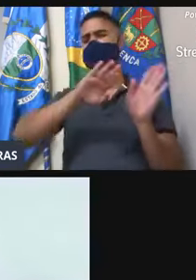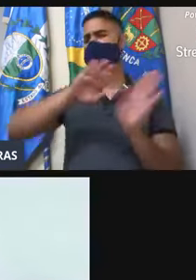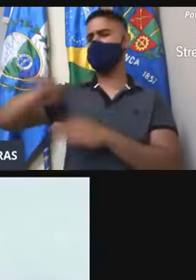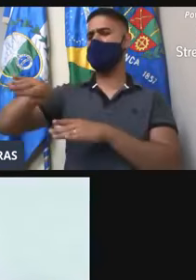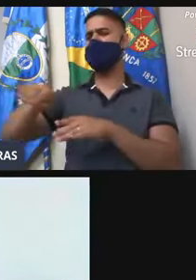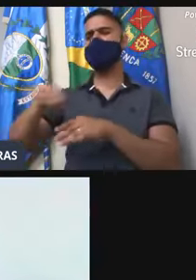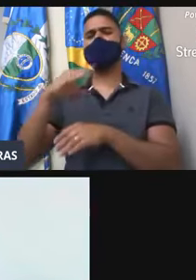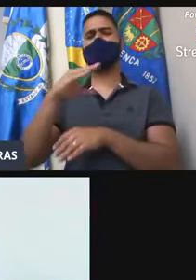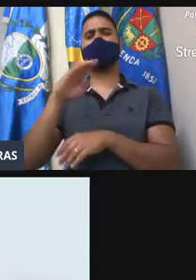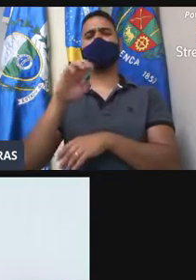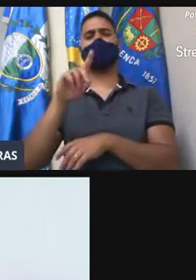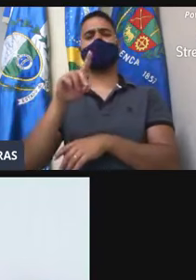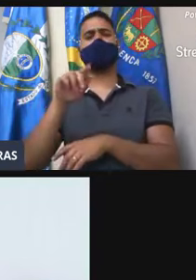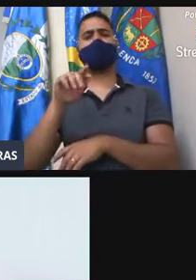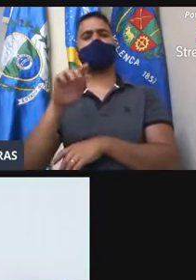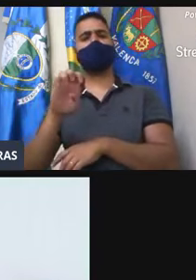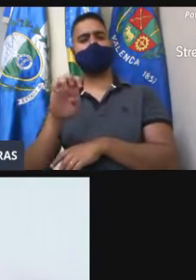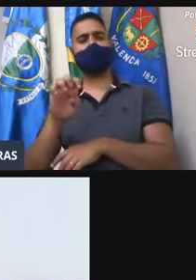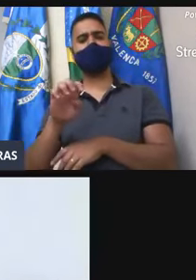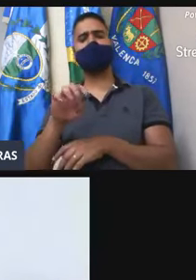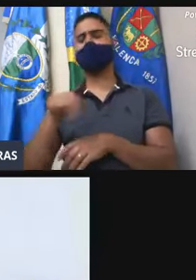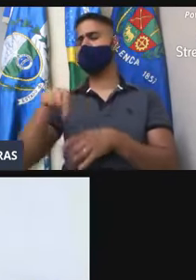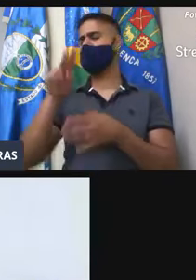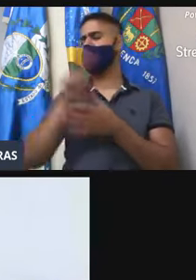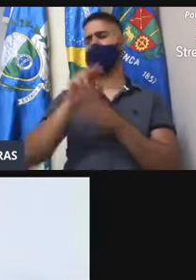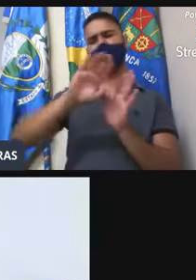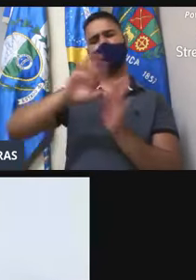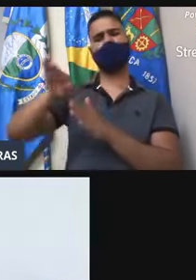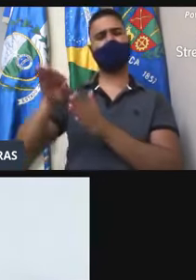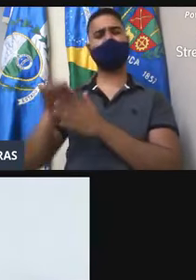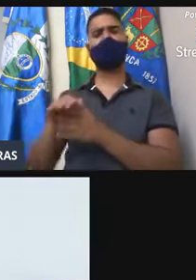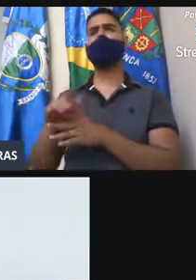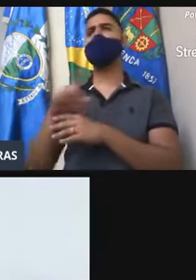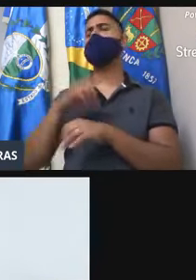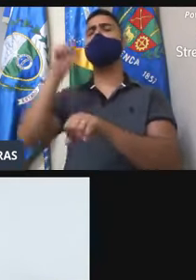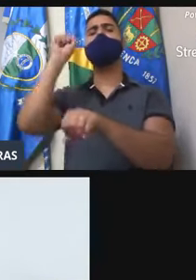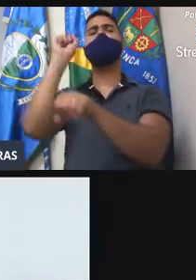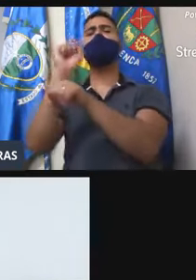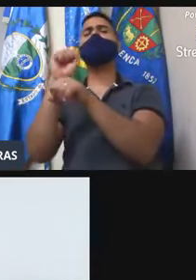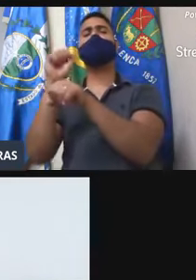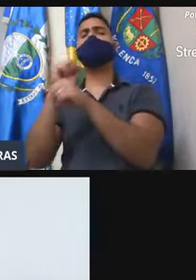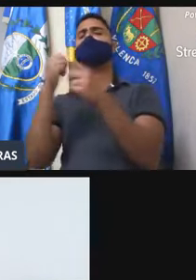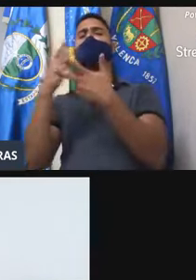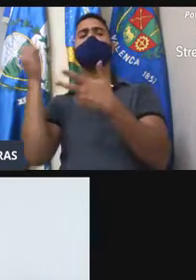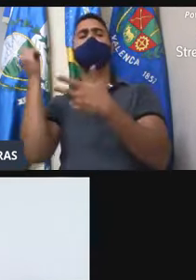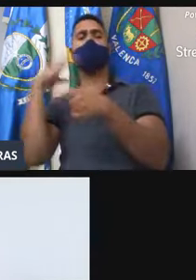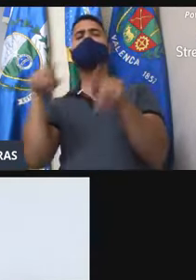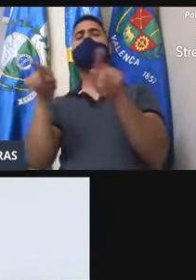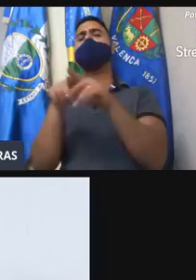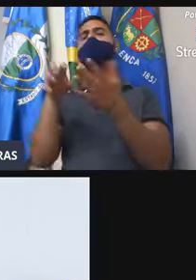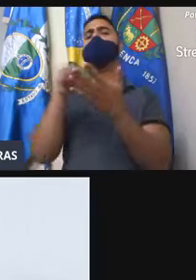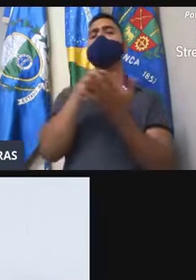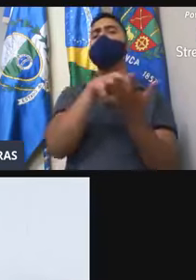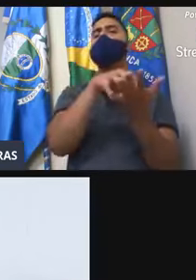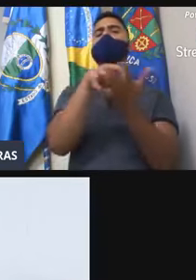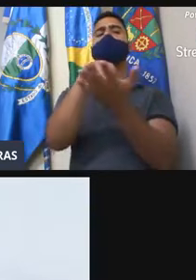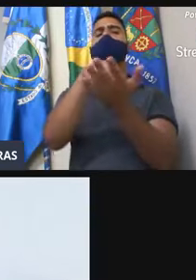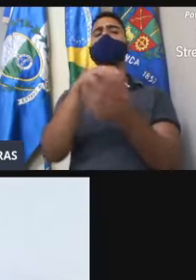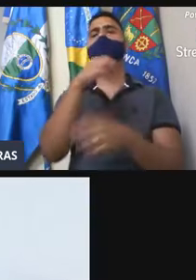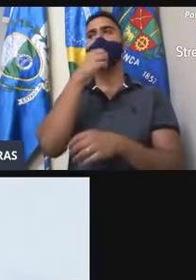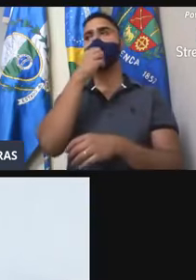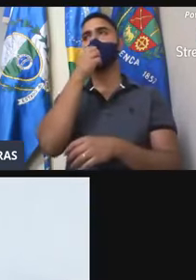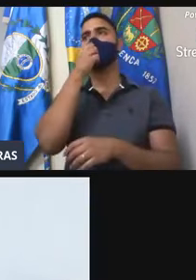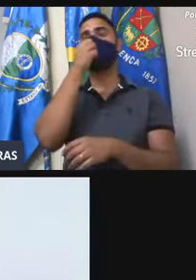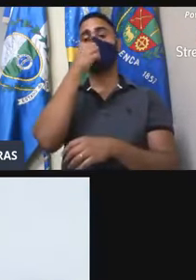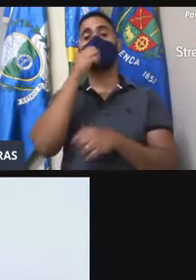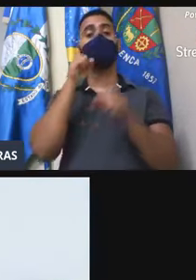de Valença, para que a gente possa dar aí uma esperança de modernização no transporte público,